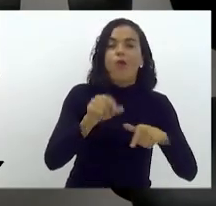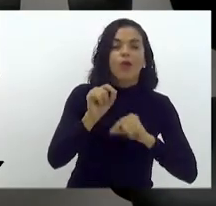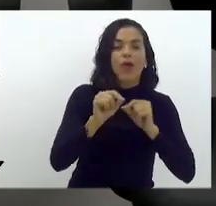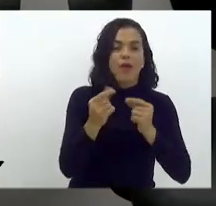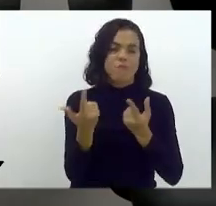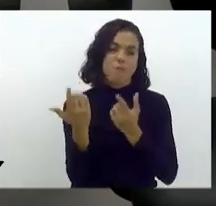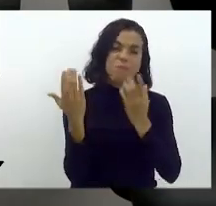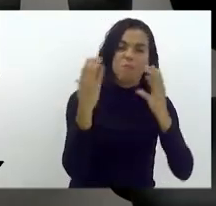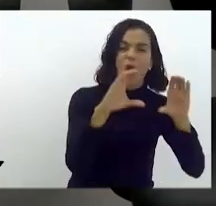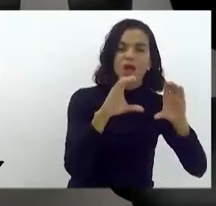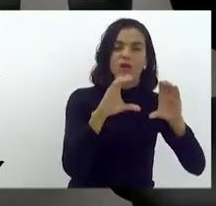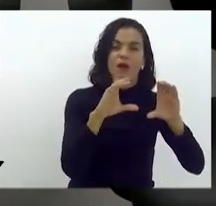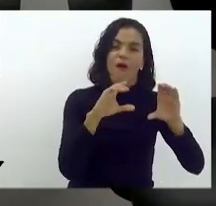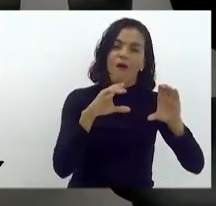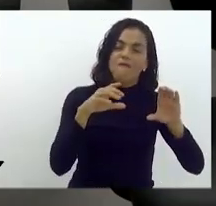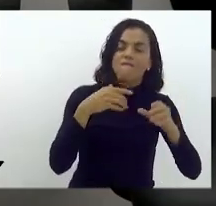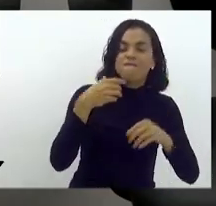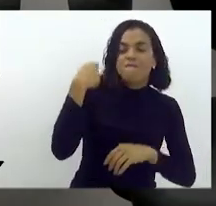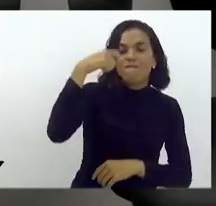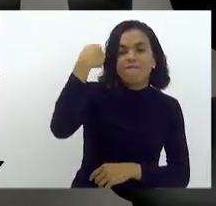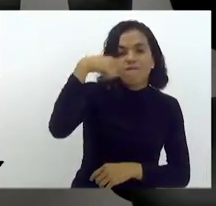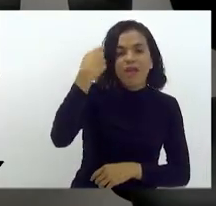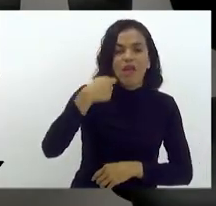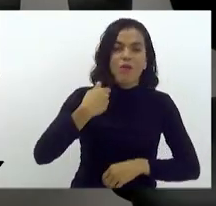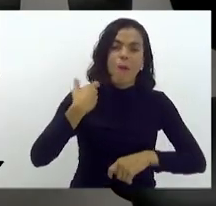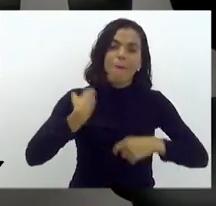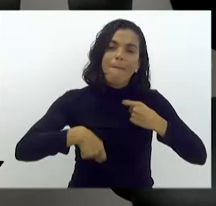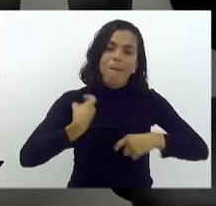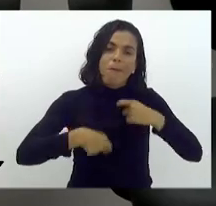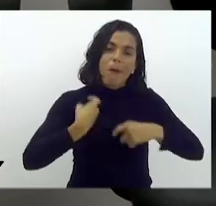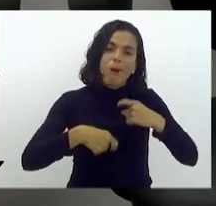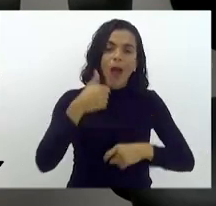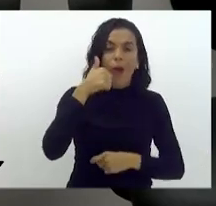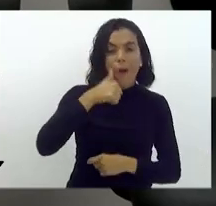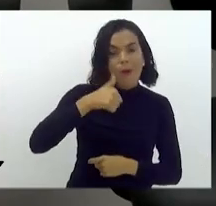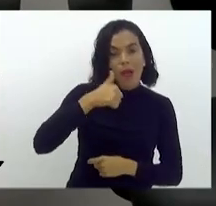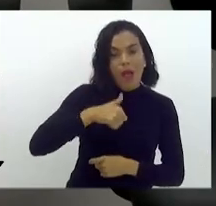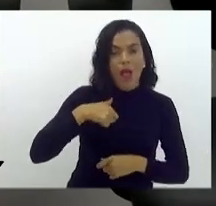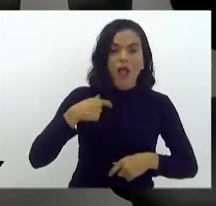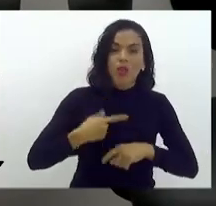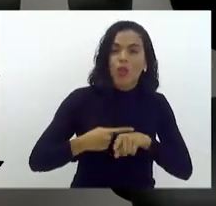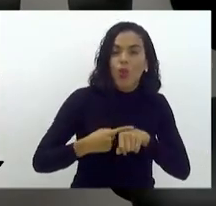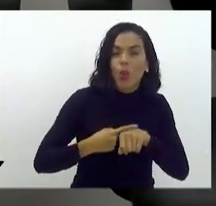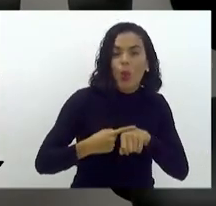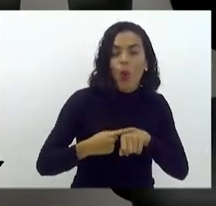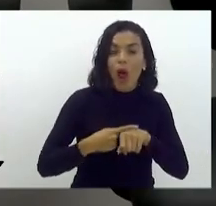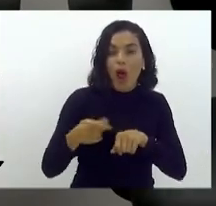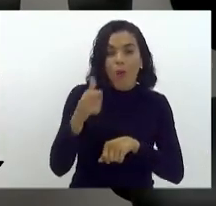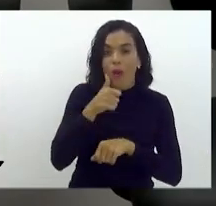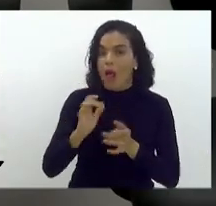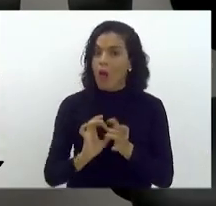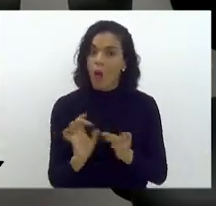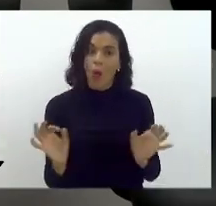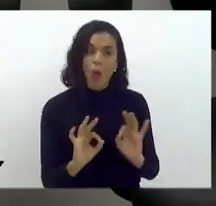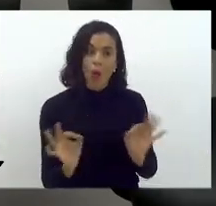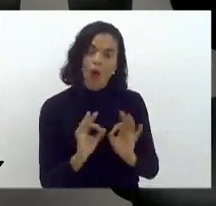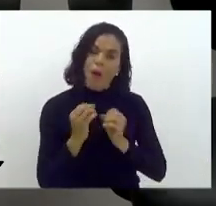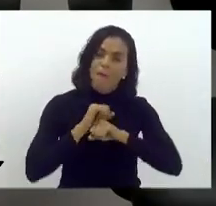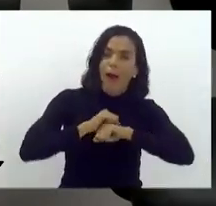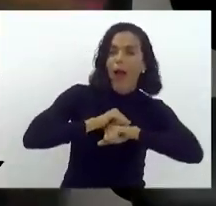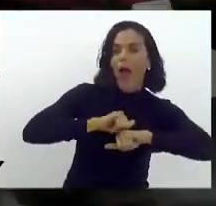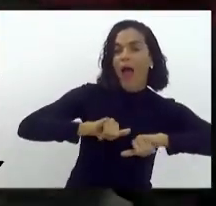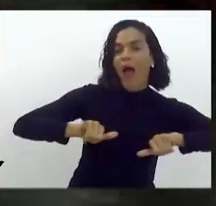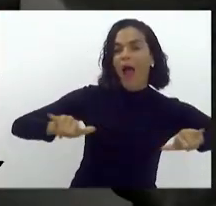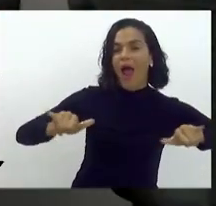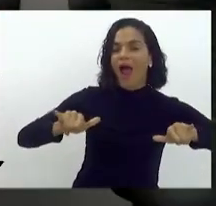praticados né da pessoa que usa da de imagens e inapropriadas indevidas e não autorizados para adquirir